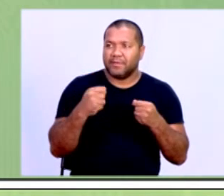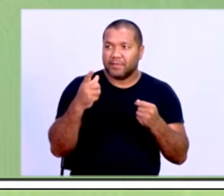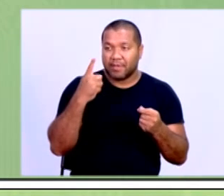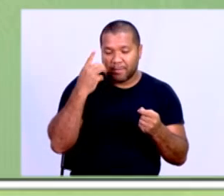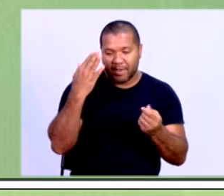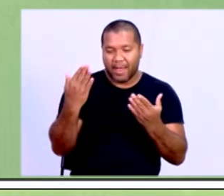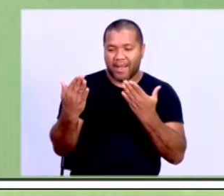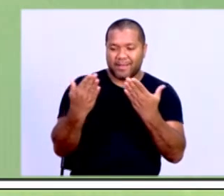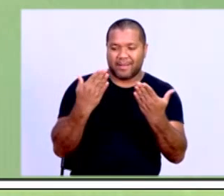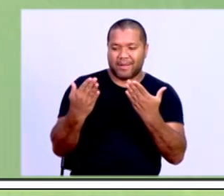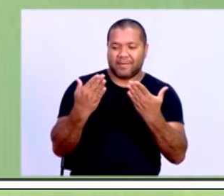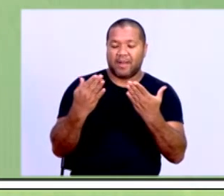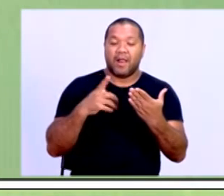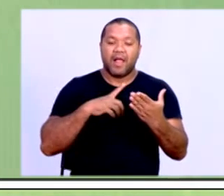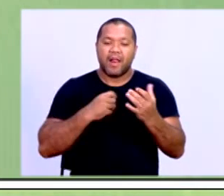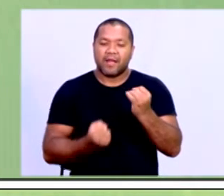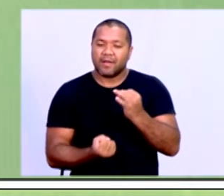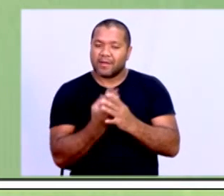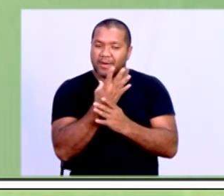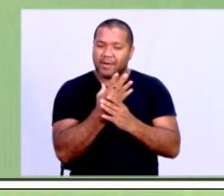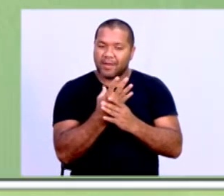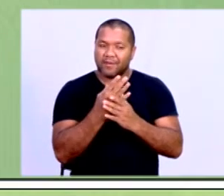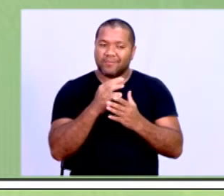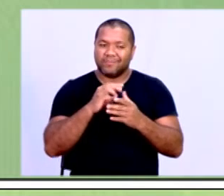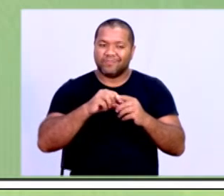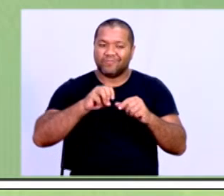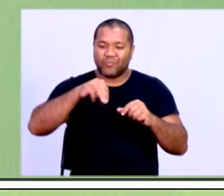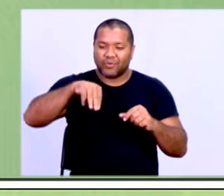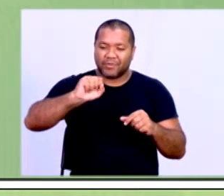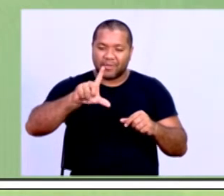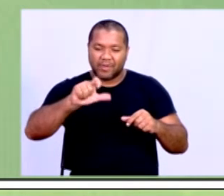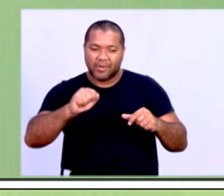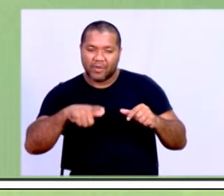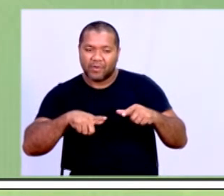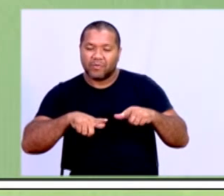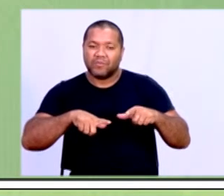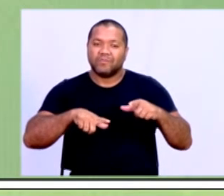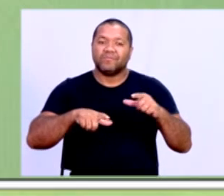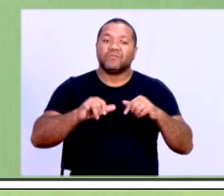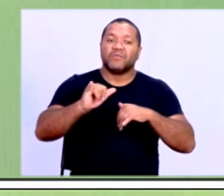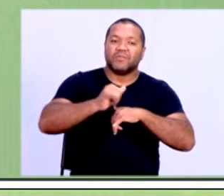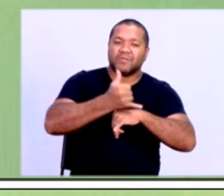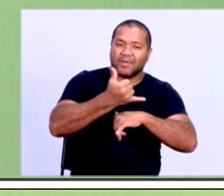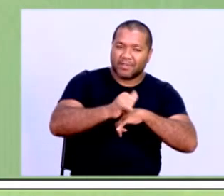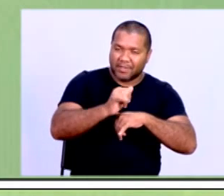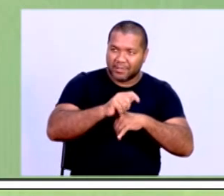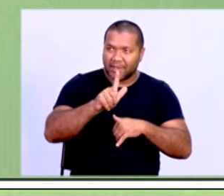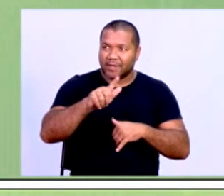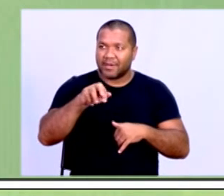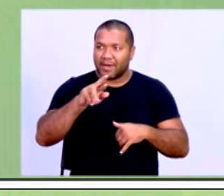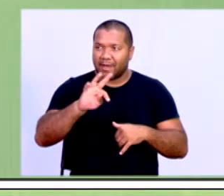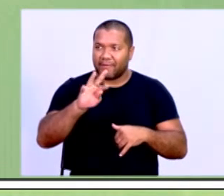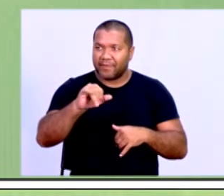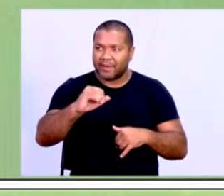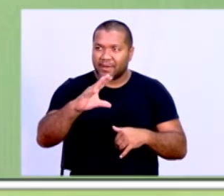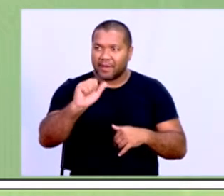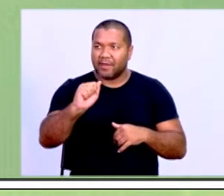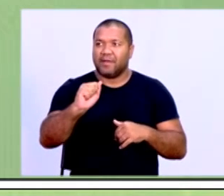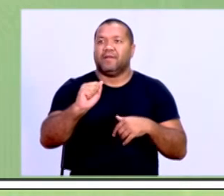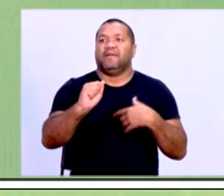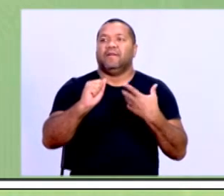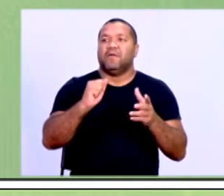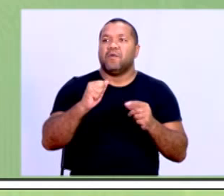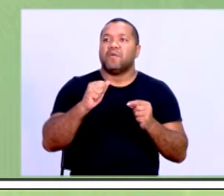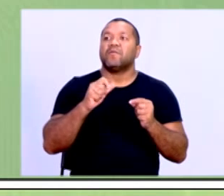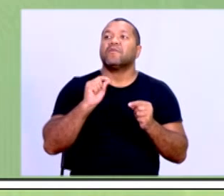estruturada, ela constrói um modelo do sistema utilizando técnicas gráficas, ou seja, ela representa